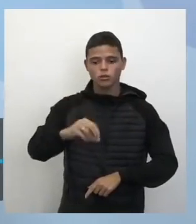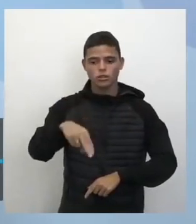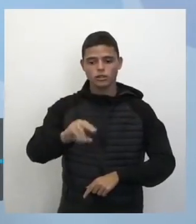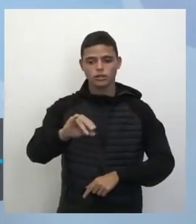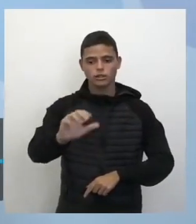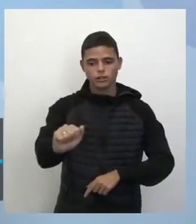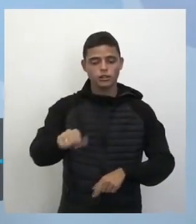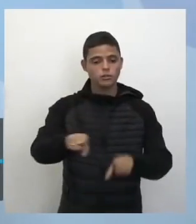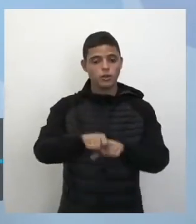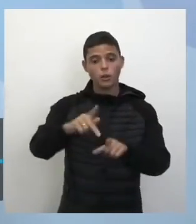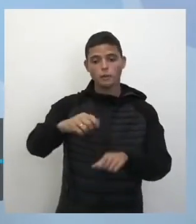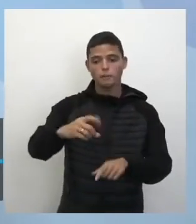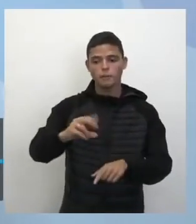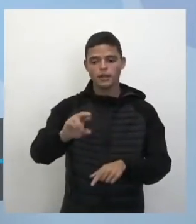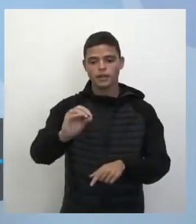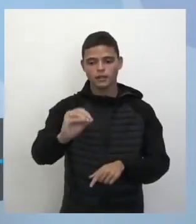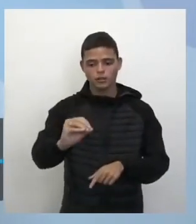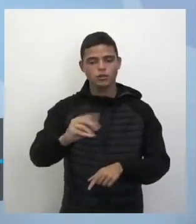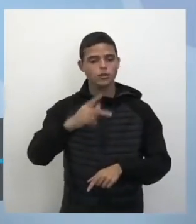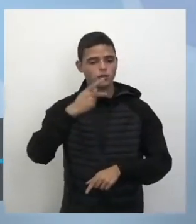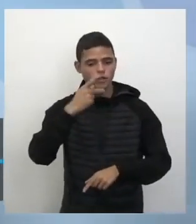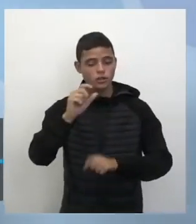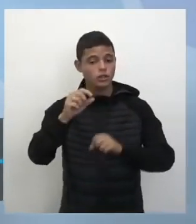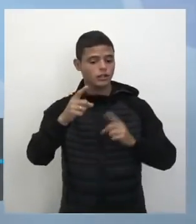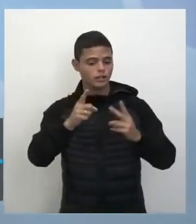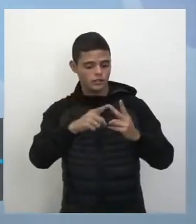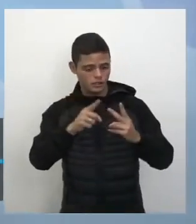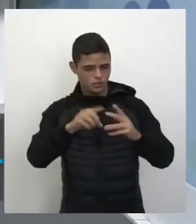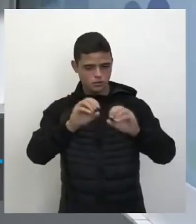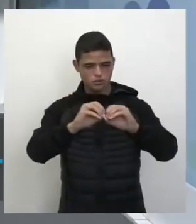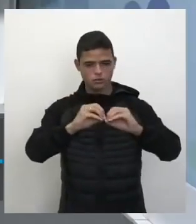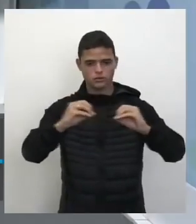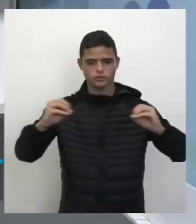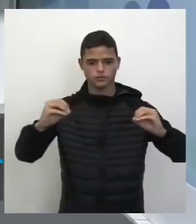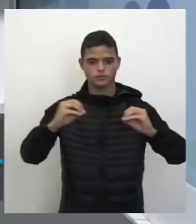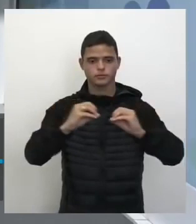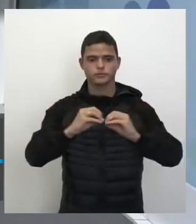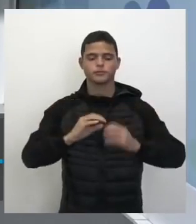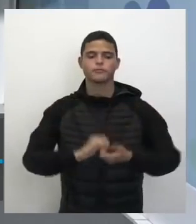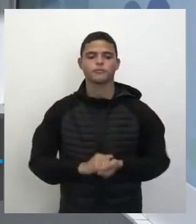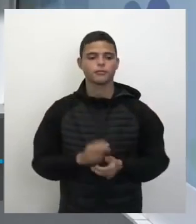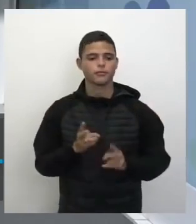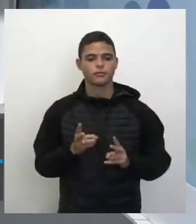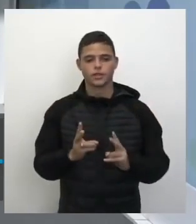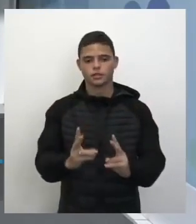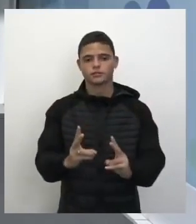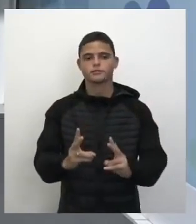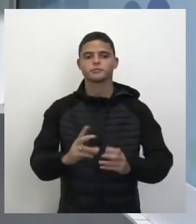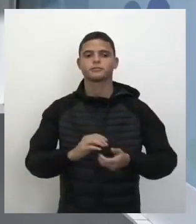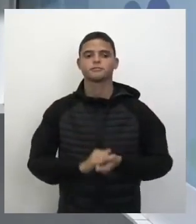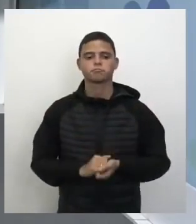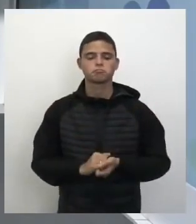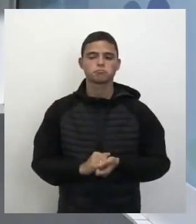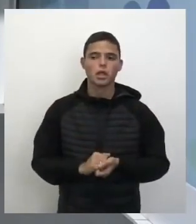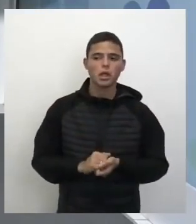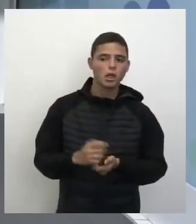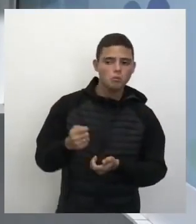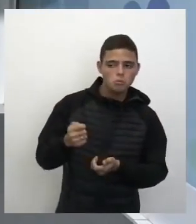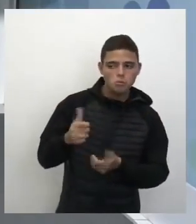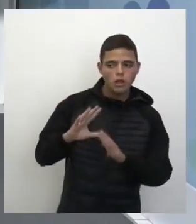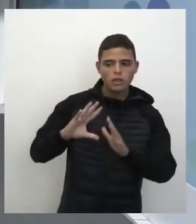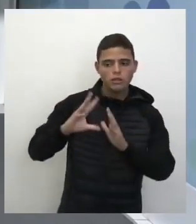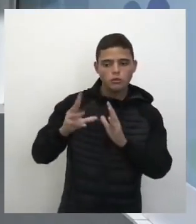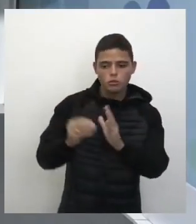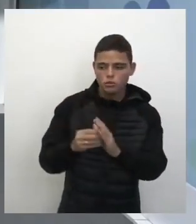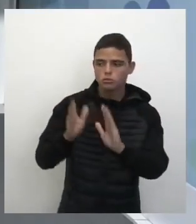caso o Pedro Victor, diz segunda oração. Segunda oração. Então, continuando, mas a maioria aqui, segunda oração.